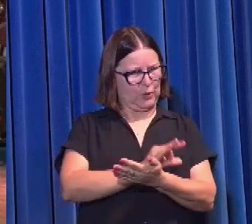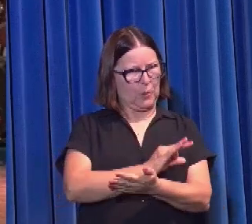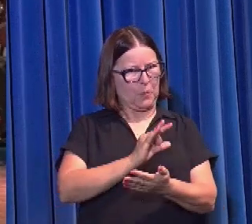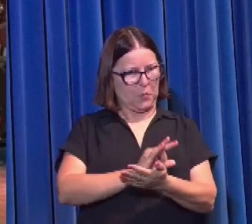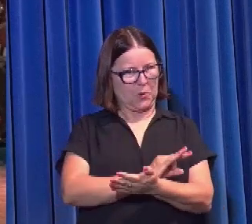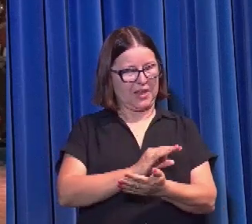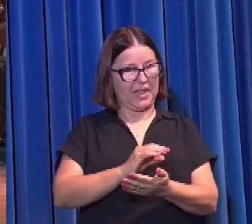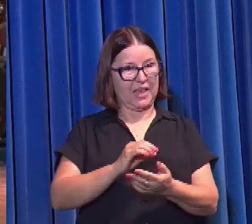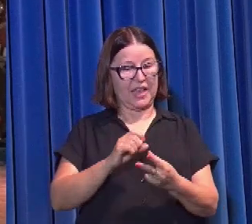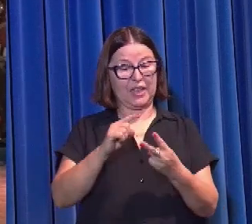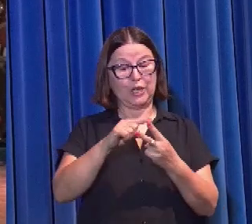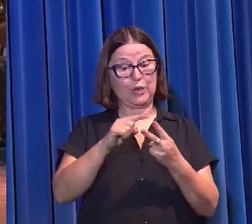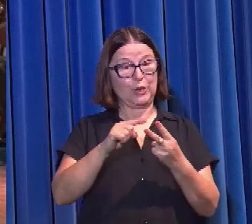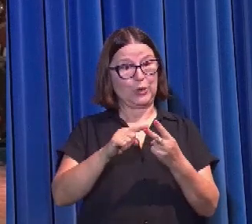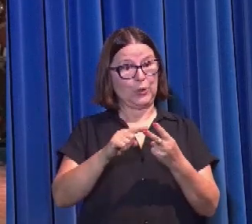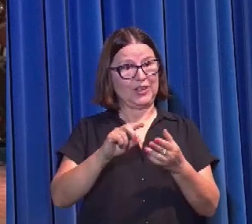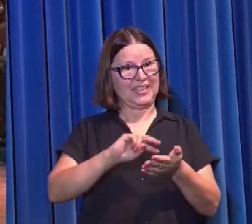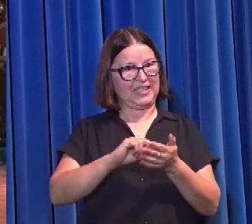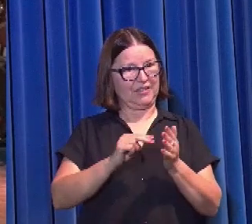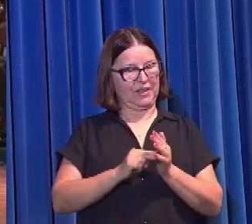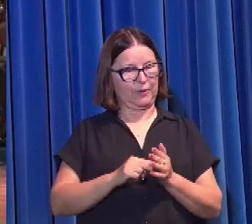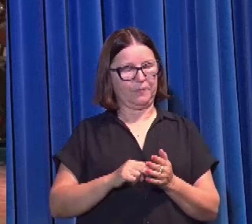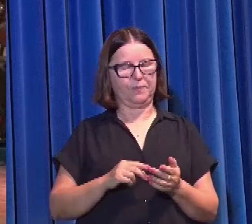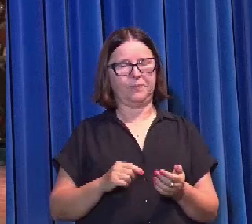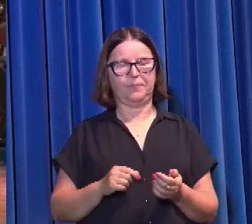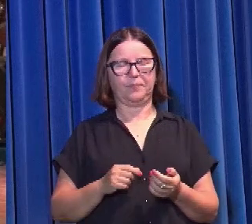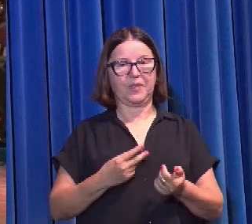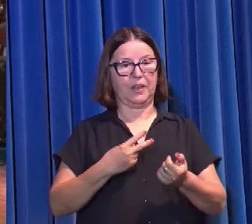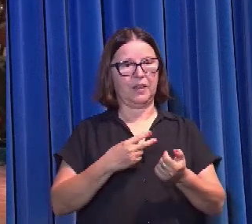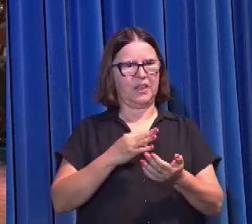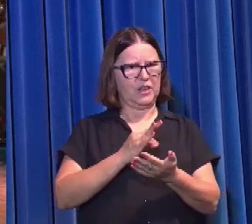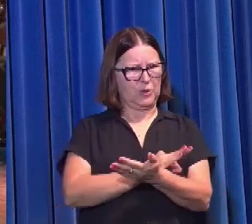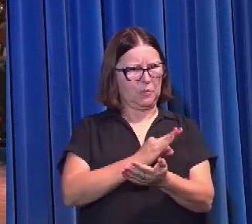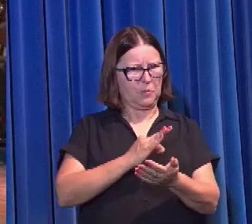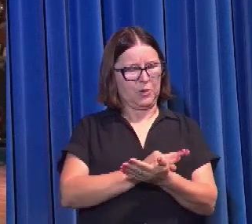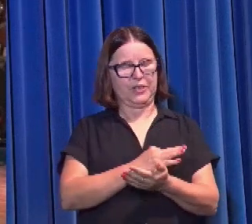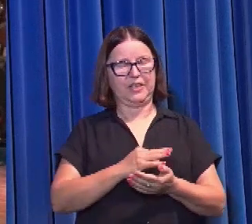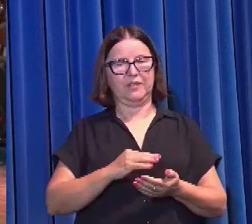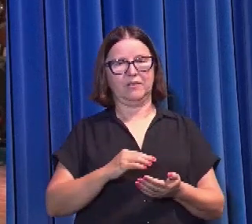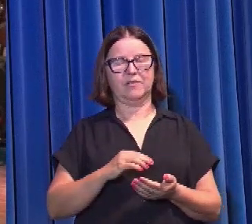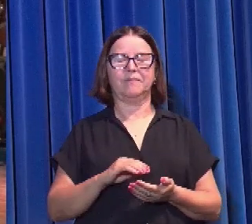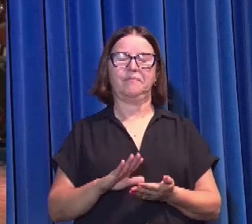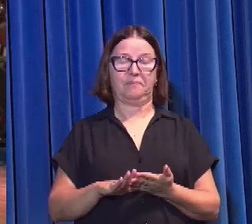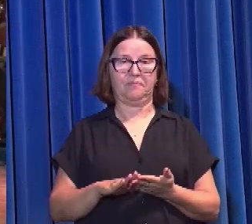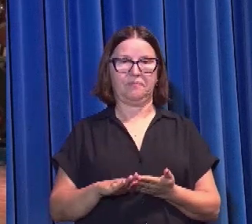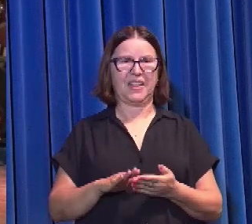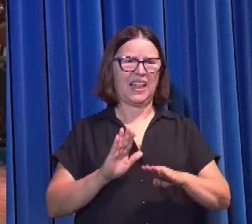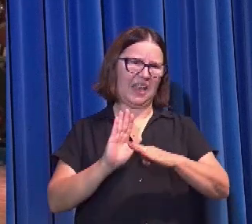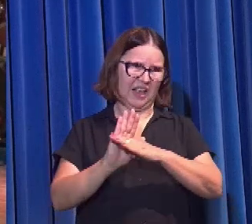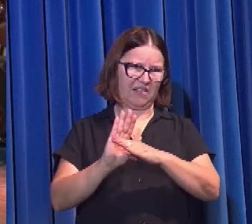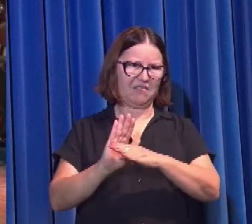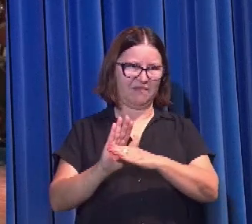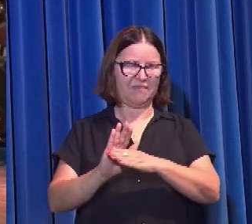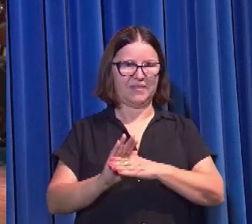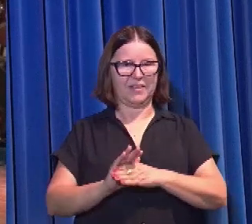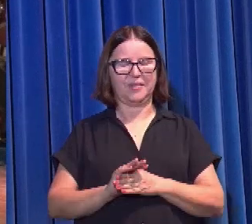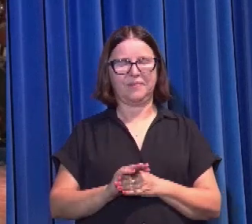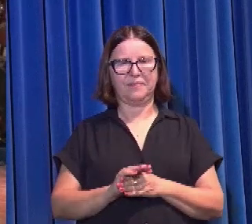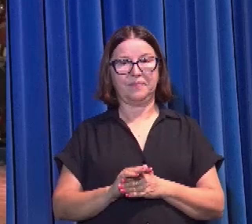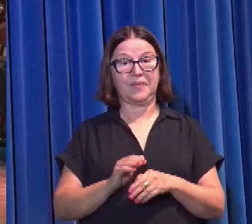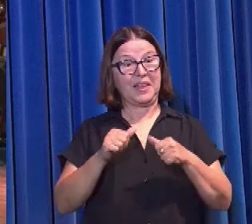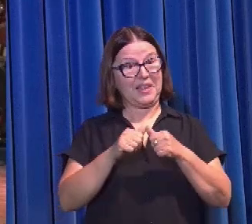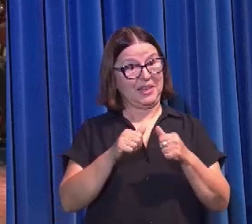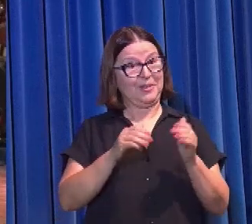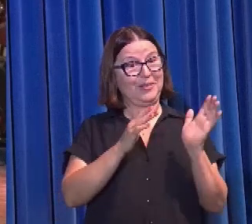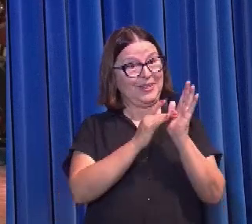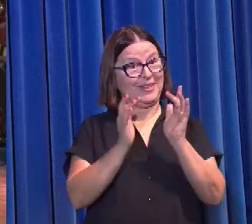significados. Suportando no sentido de dar suporte. Essa é uma opção, está certa. Não foi isso que Jesus fez